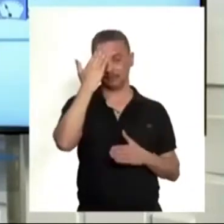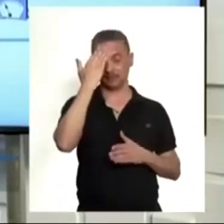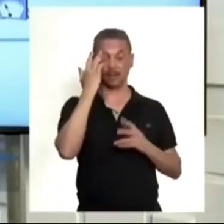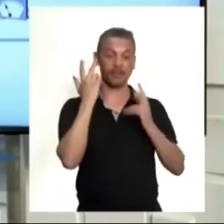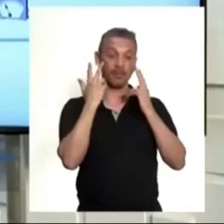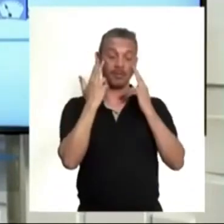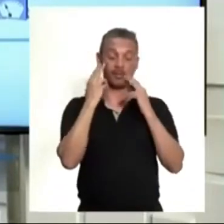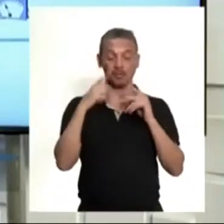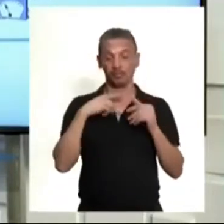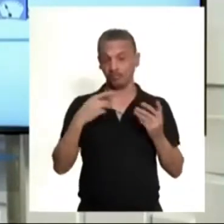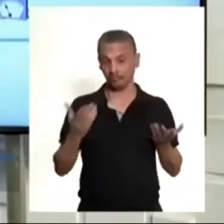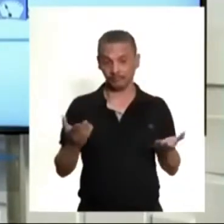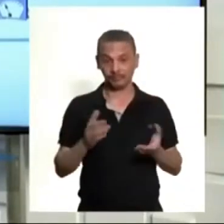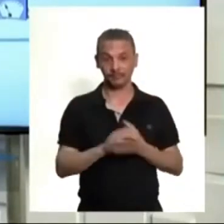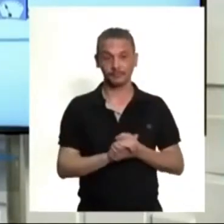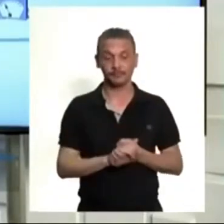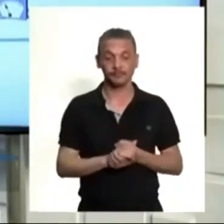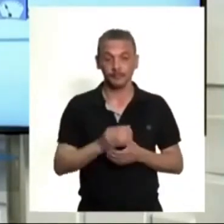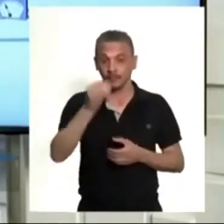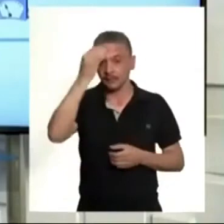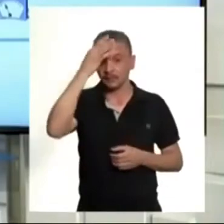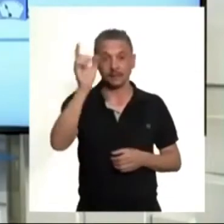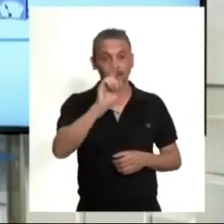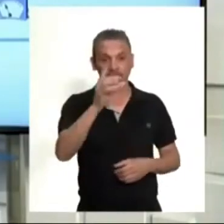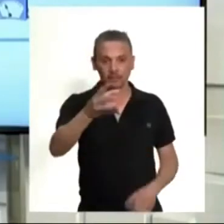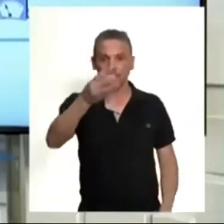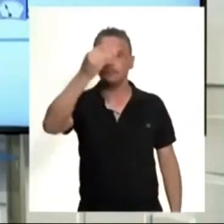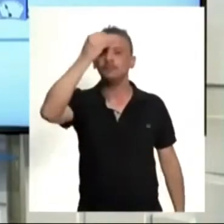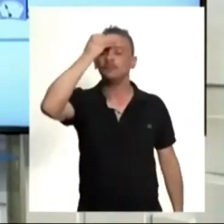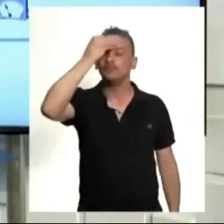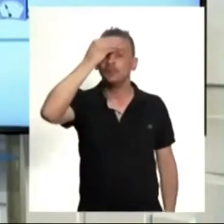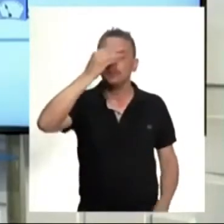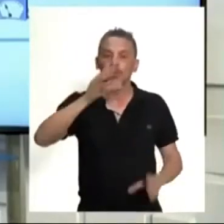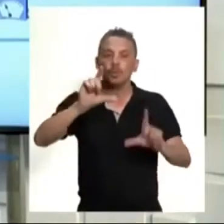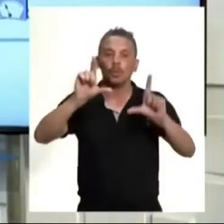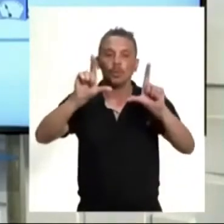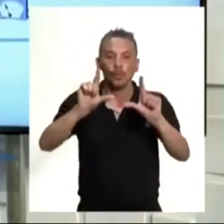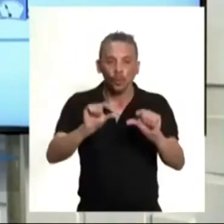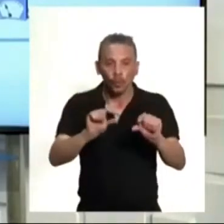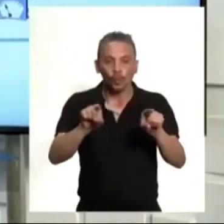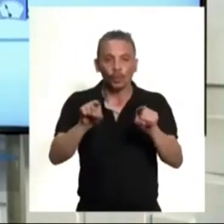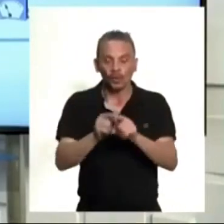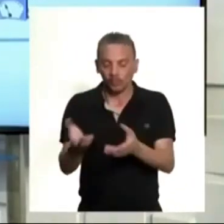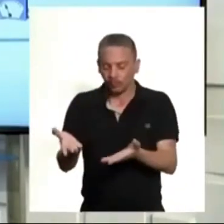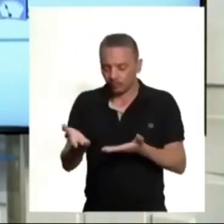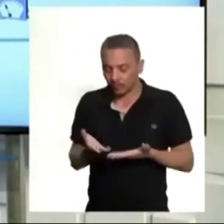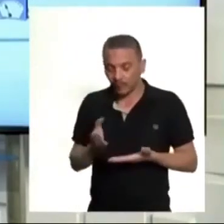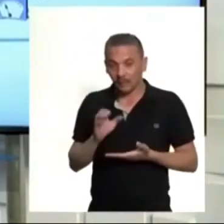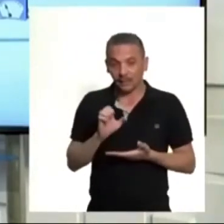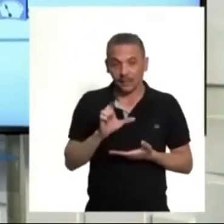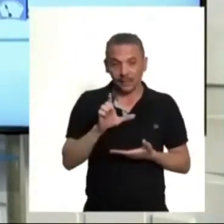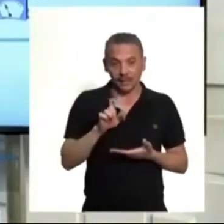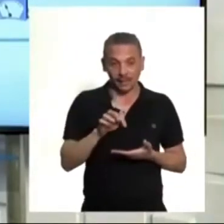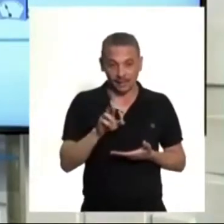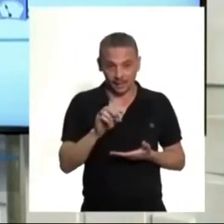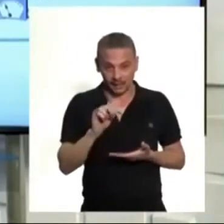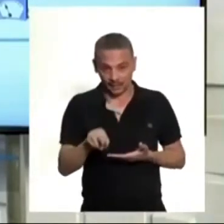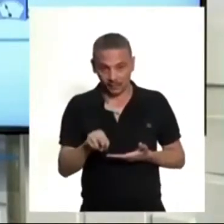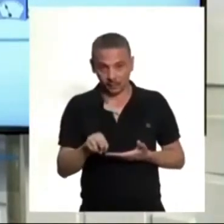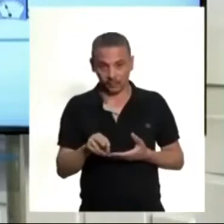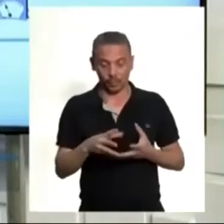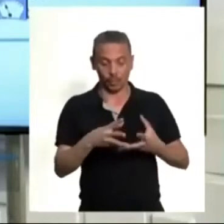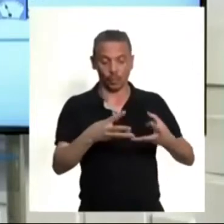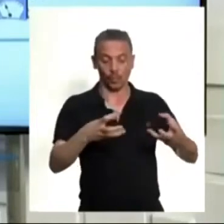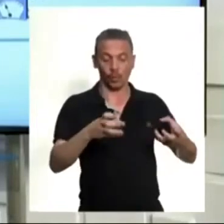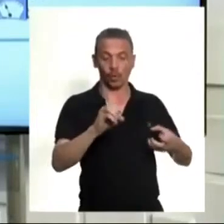espontânea, ele está recebendo elétrons. Então não esqueça, viu, gente? Quem reduz, recebe elétrons. Quem oxida, dá